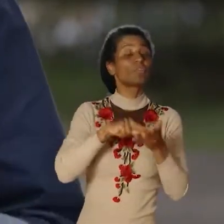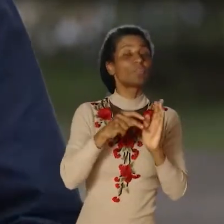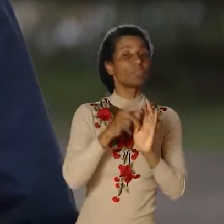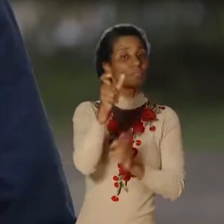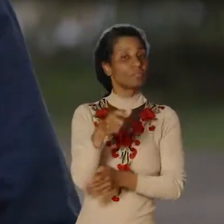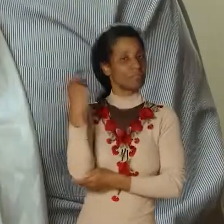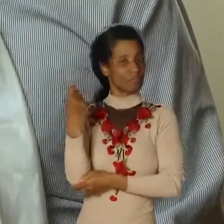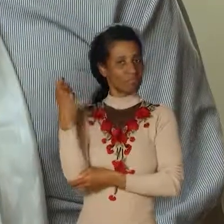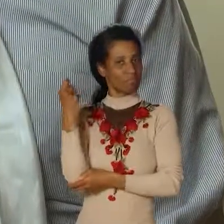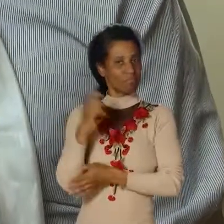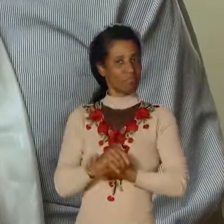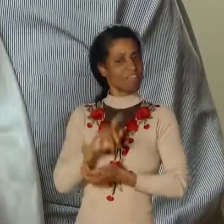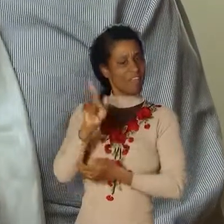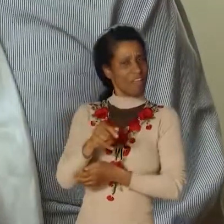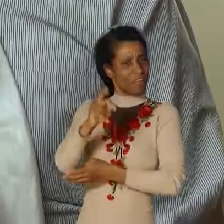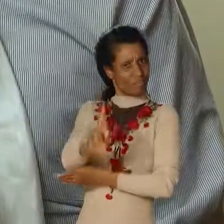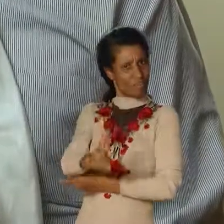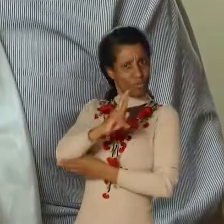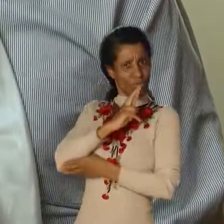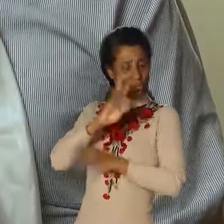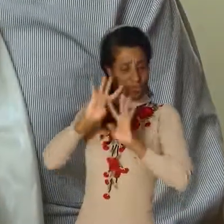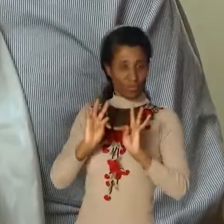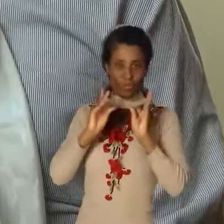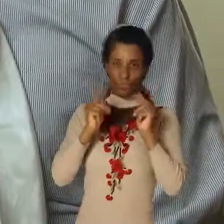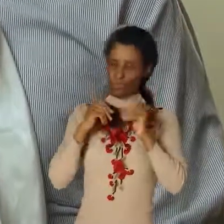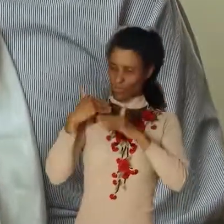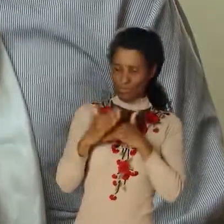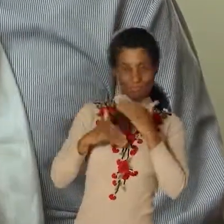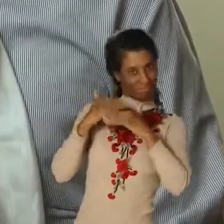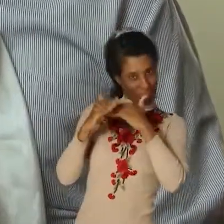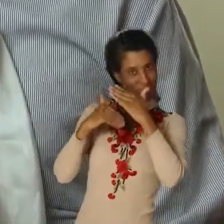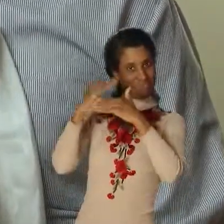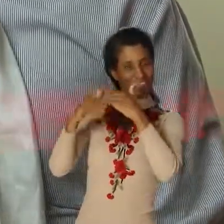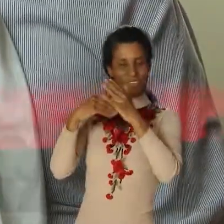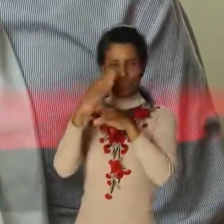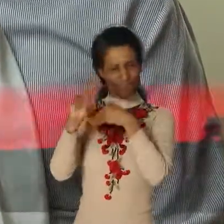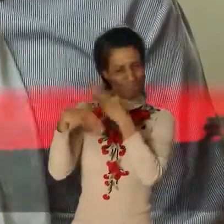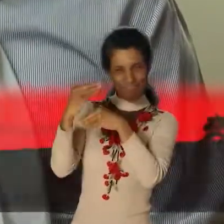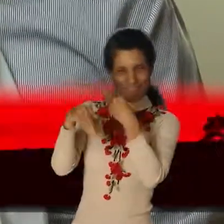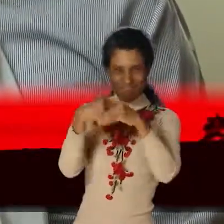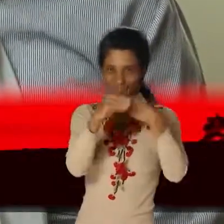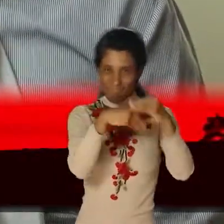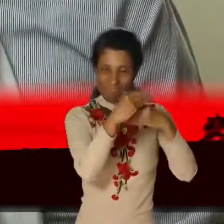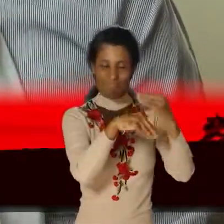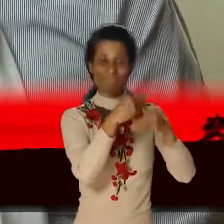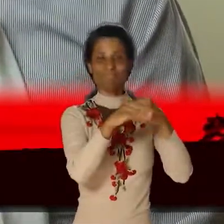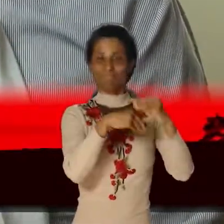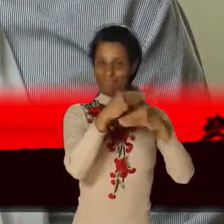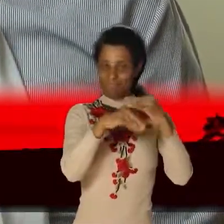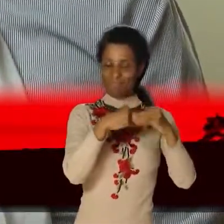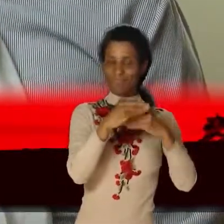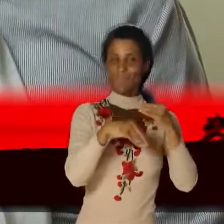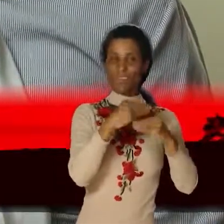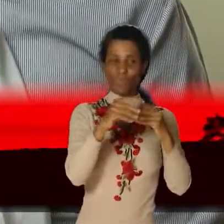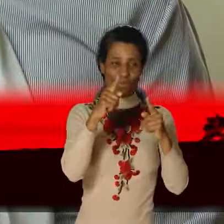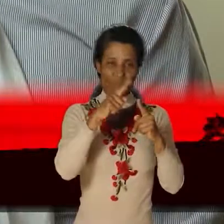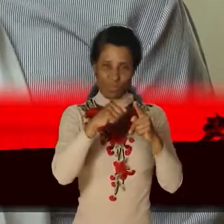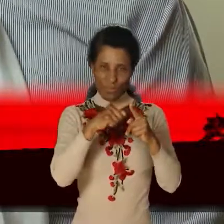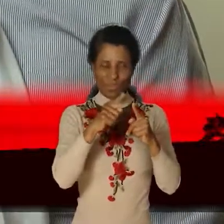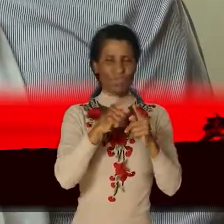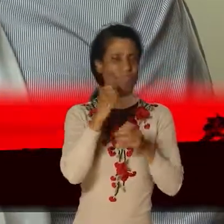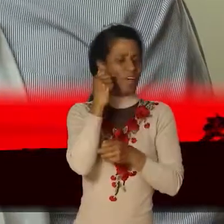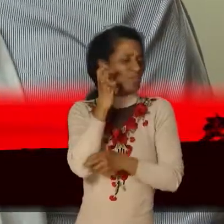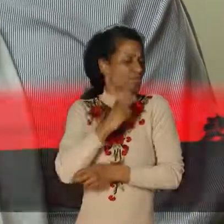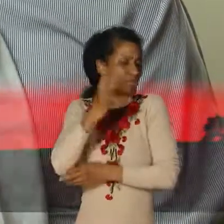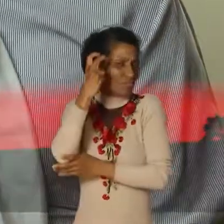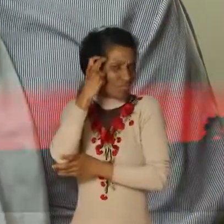que é o gaúcho? O gaúcho é o resultado de todo esse processo de mistura, de miscigenação,